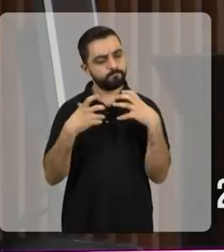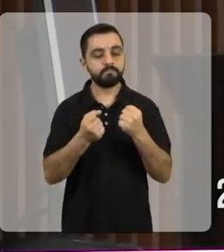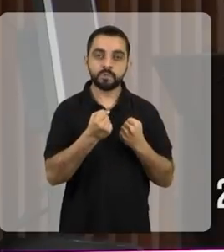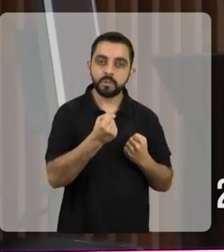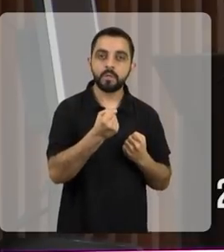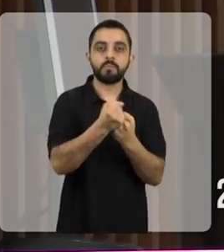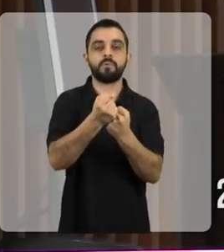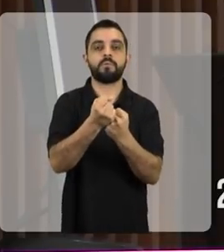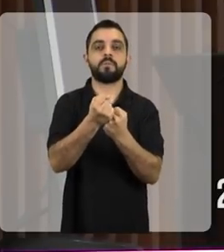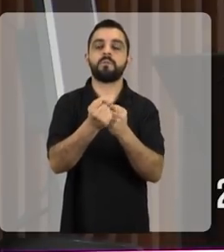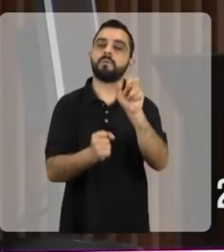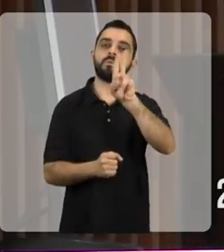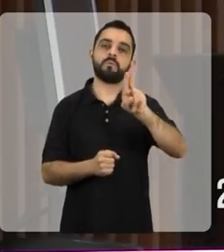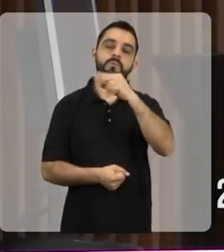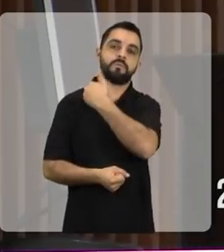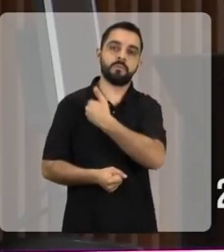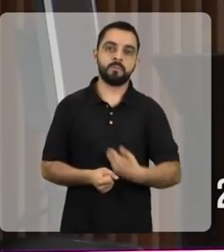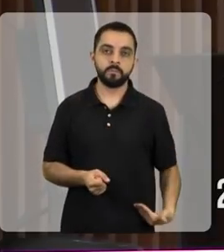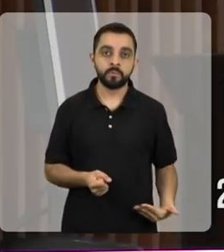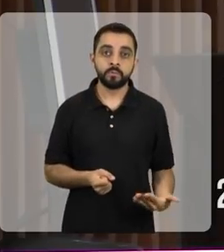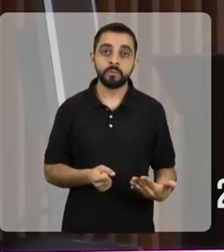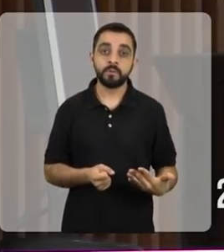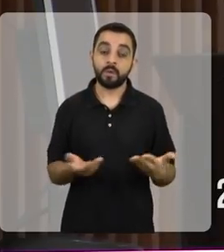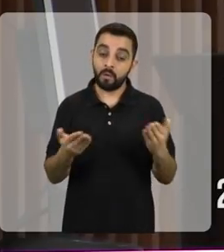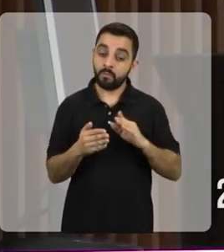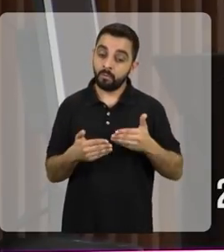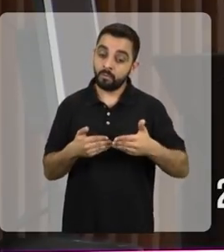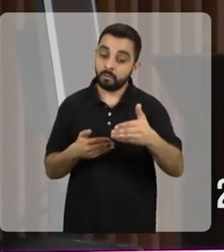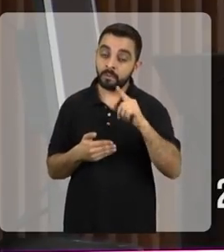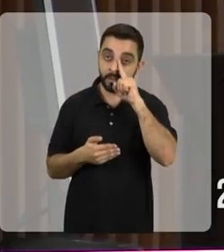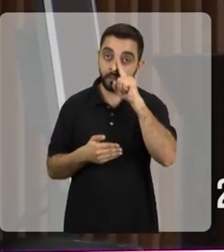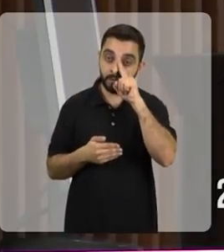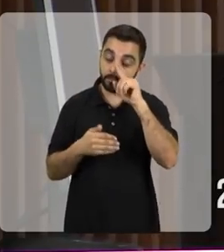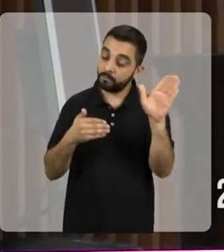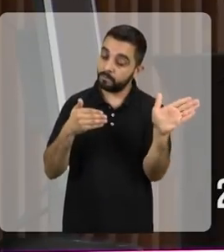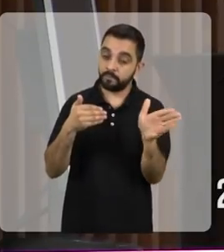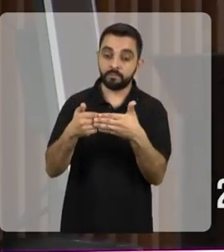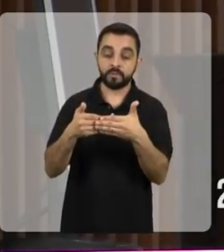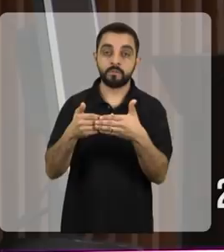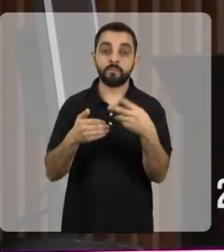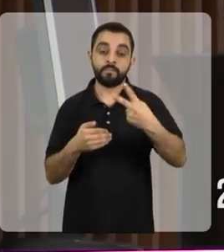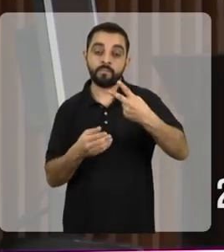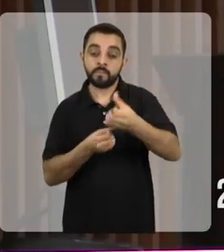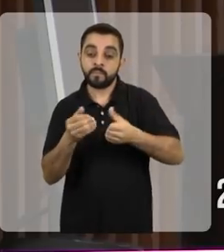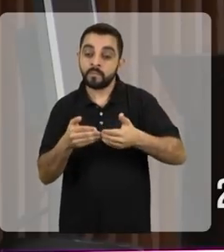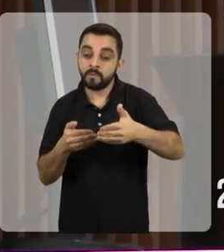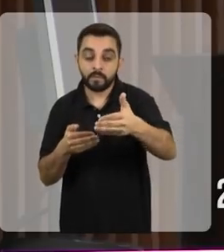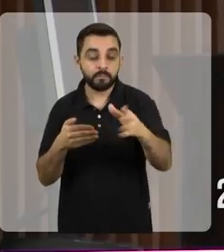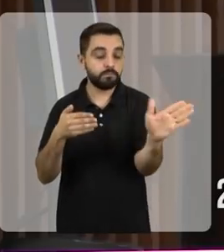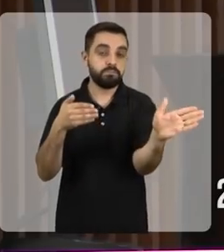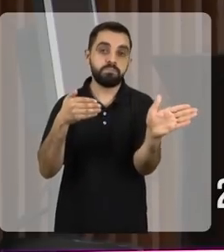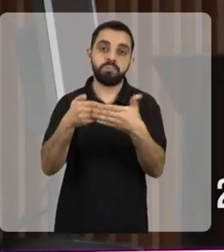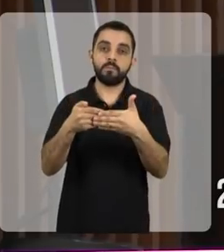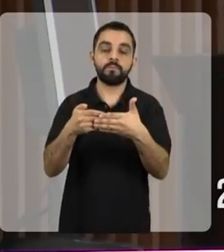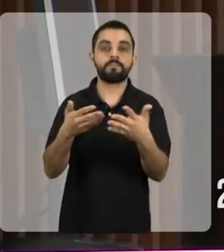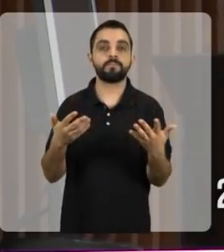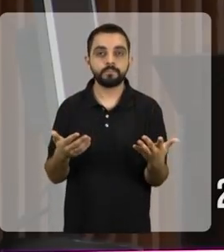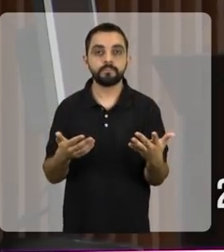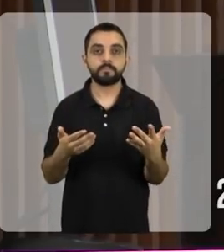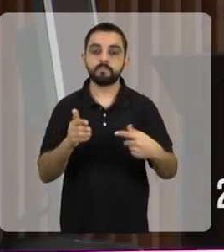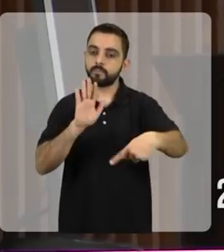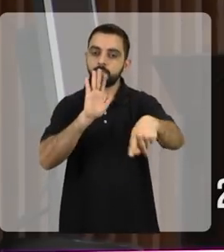a essa universidade que corre risco agora de não ter mais o seu funcionamento no segundo semestre a essa universidade é um